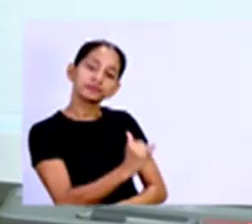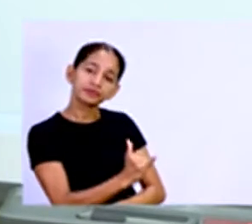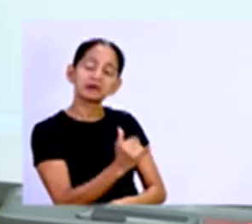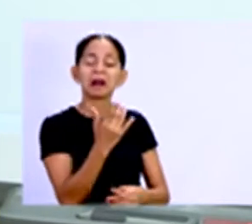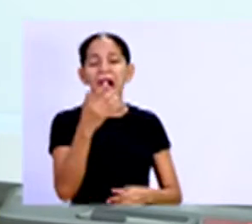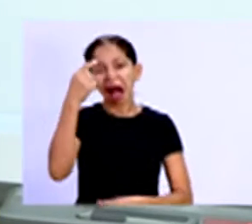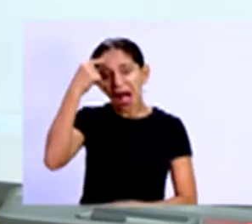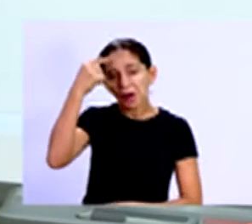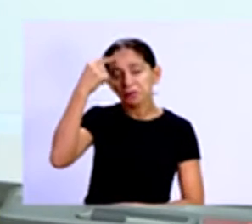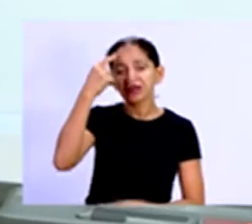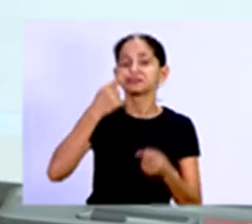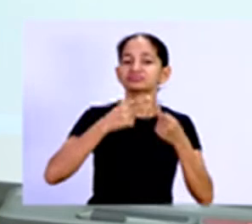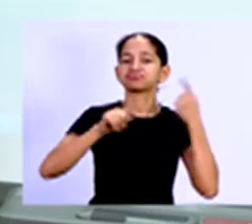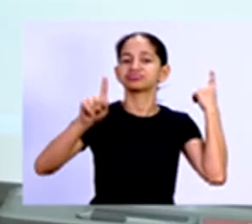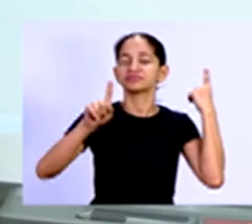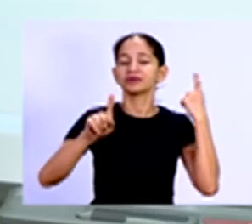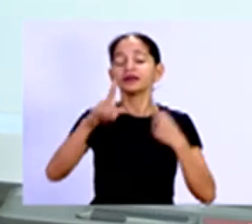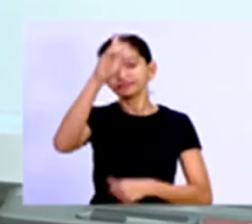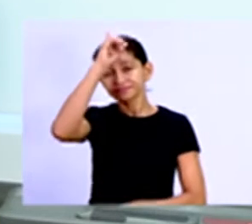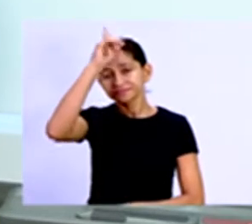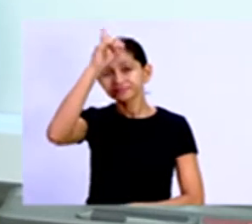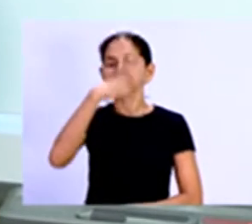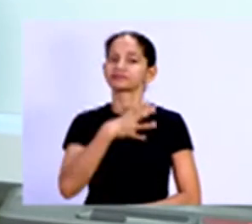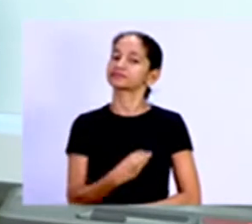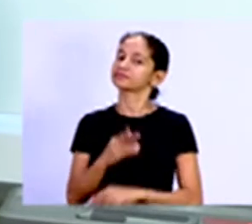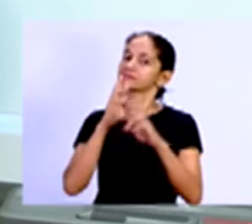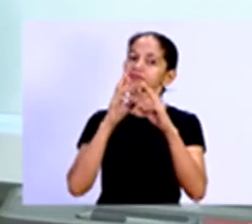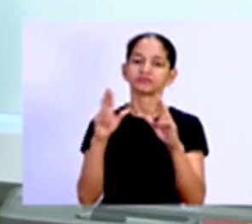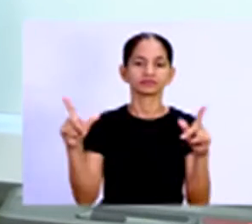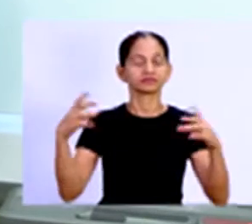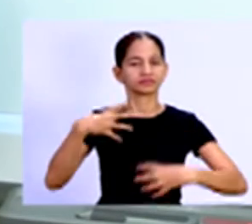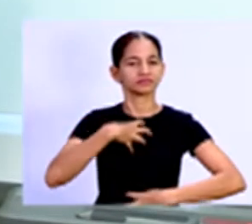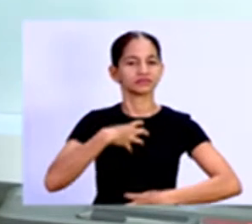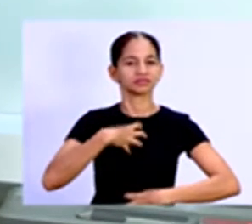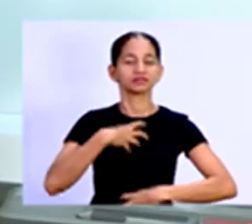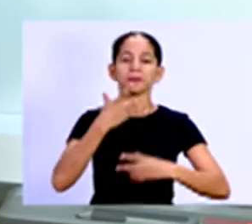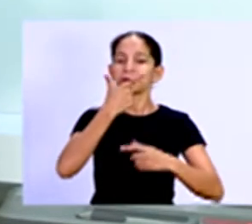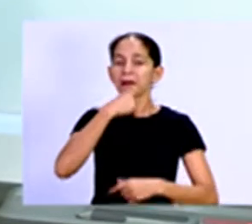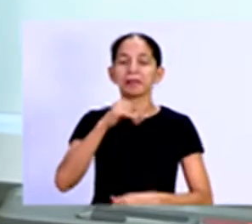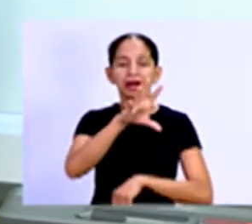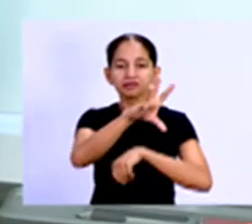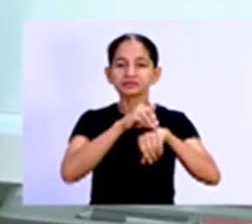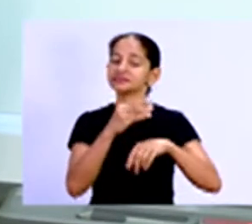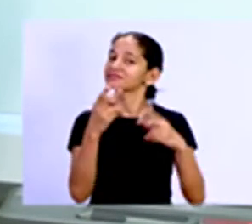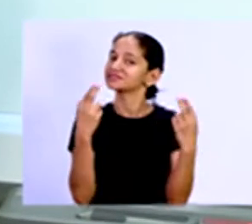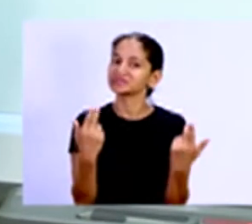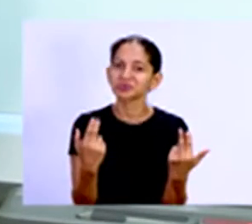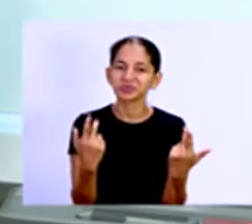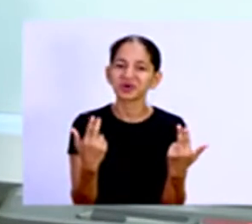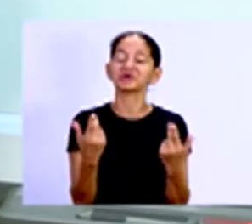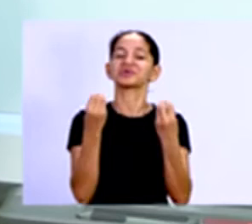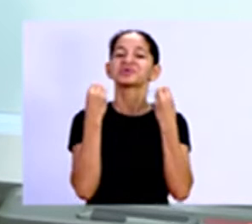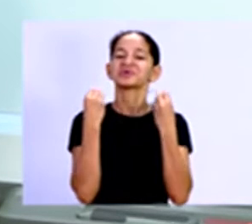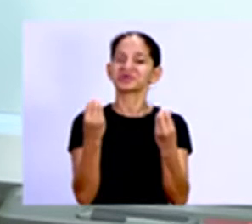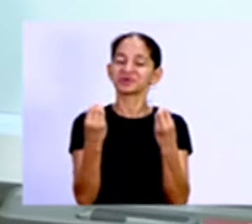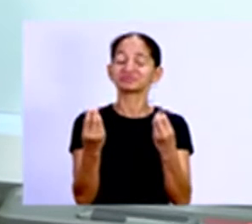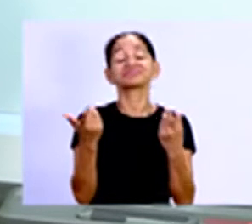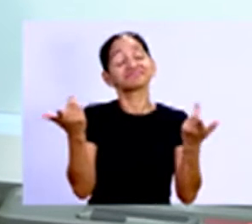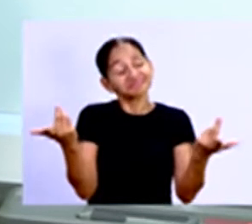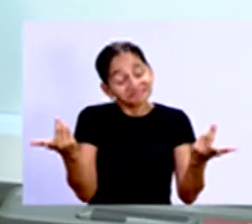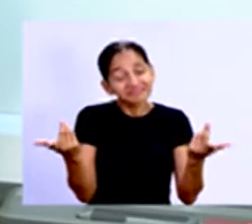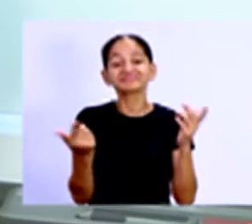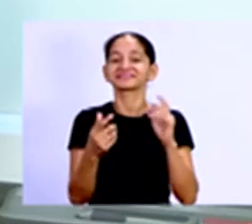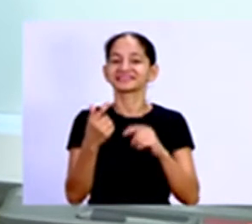contra. Quando eu me torno adulto e passo a ter meus filhos, eu vou agir da mesma maneira que os meus pais agiram comigo. O que faz com que